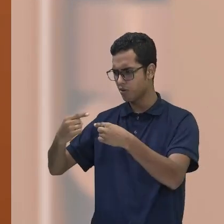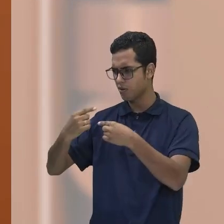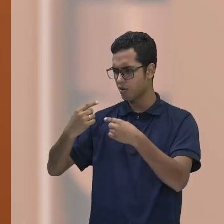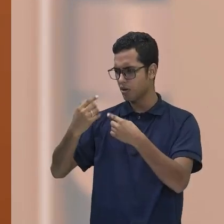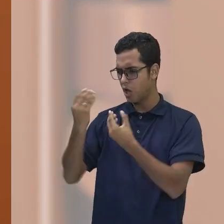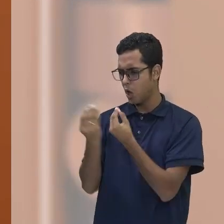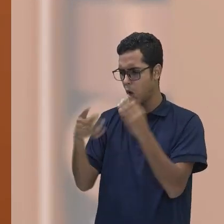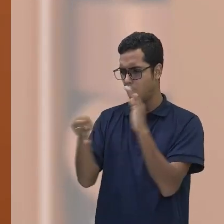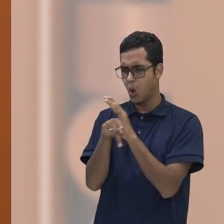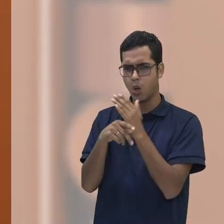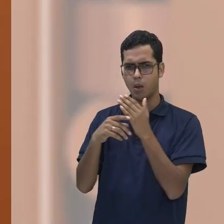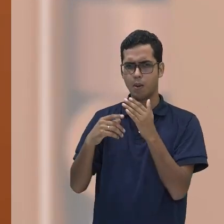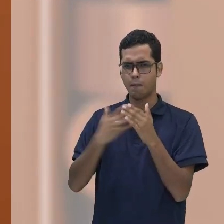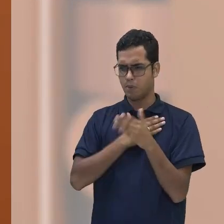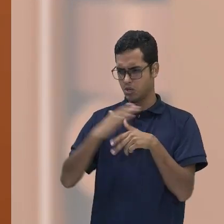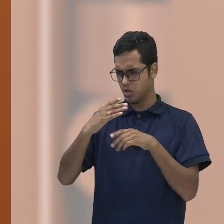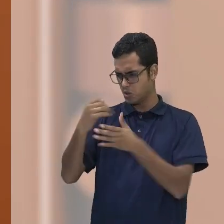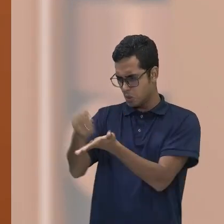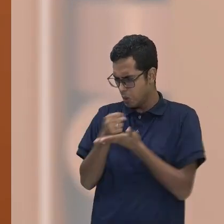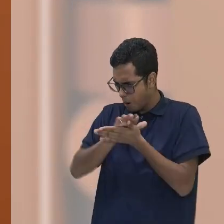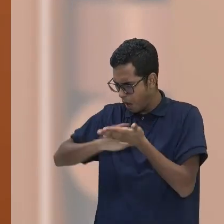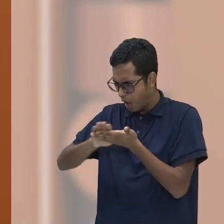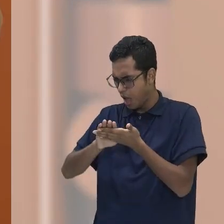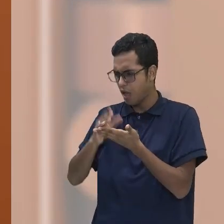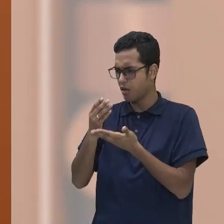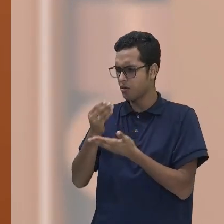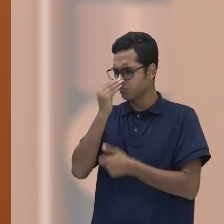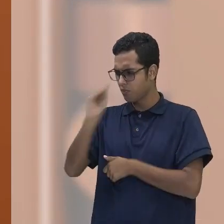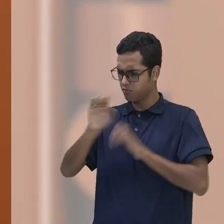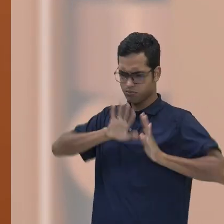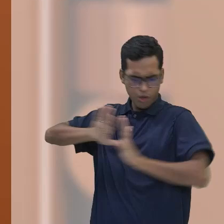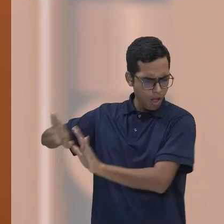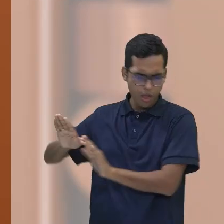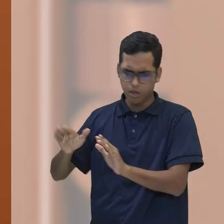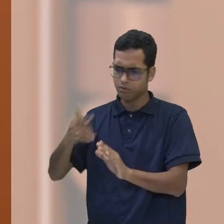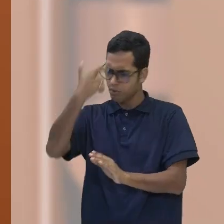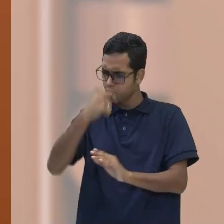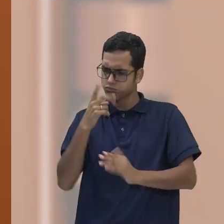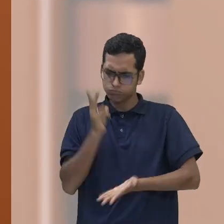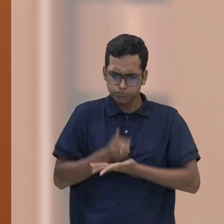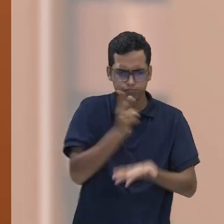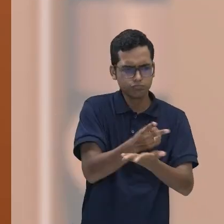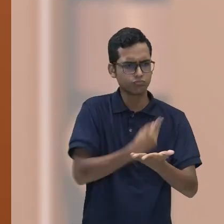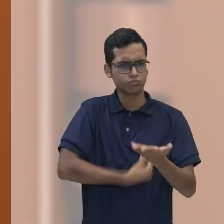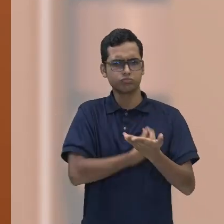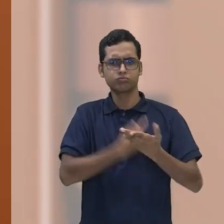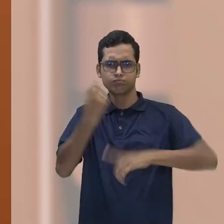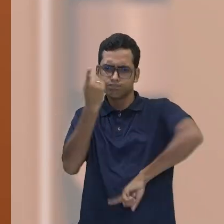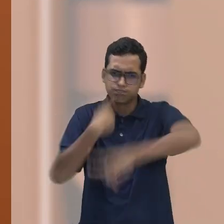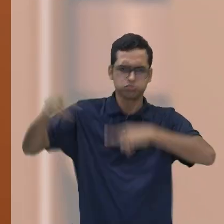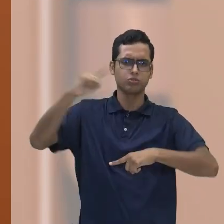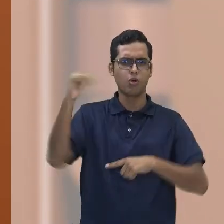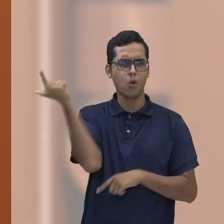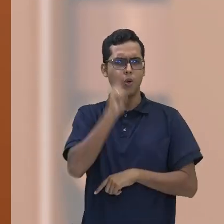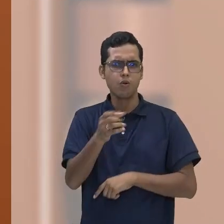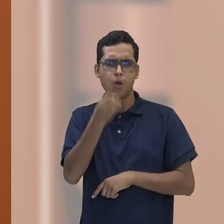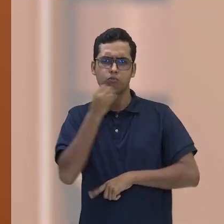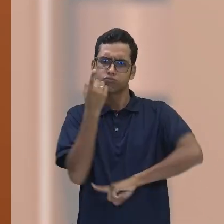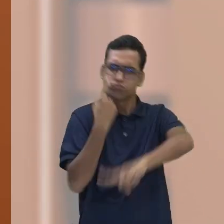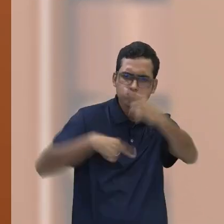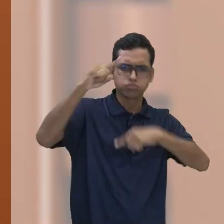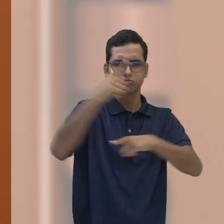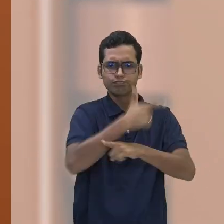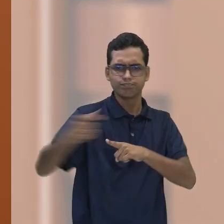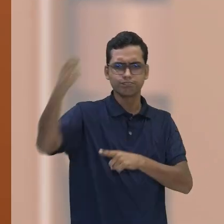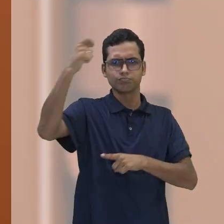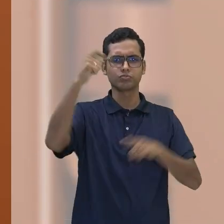está me ajudando não, sai para lá, deixa que eu vou conquistar o meu espaço aqui, né, sem